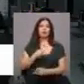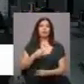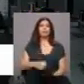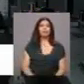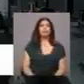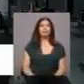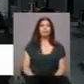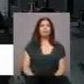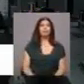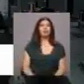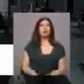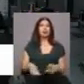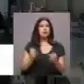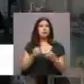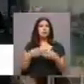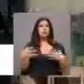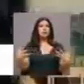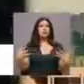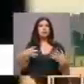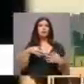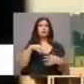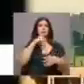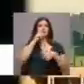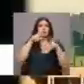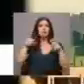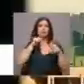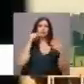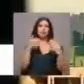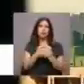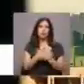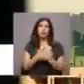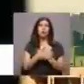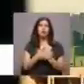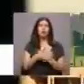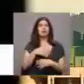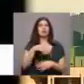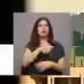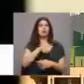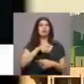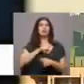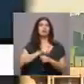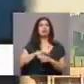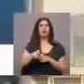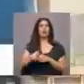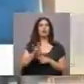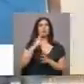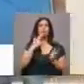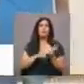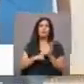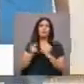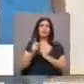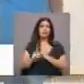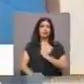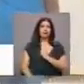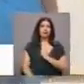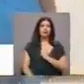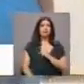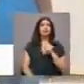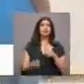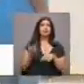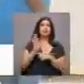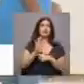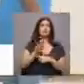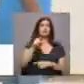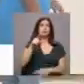É cada vez maior o número de mortes por Covid-19 que não correspondem à verdade. Altair do Carmo é um